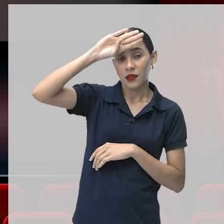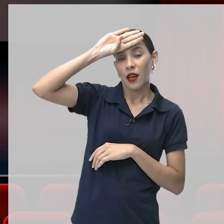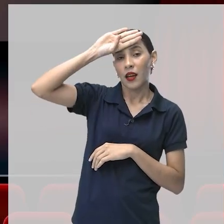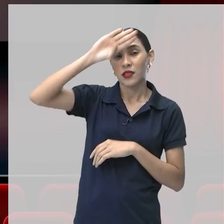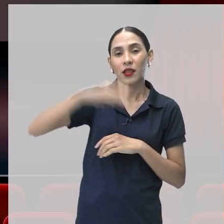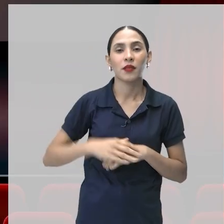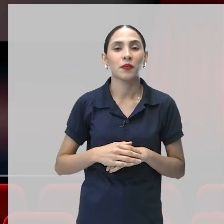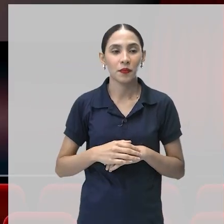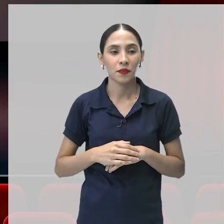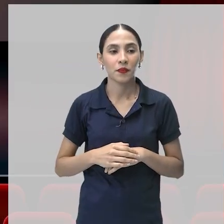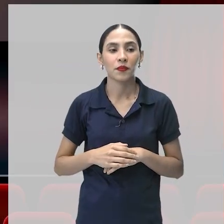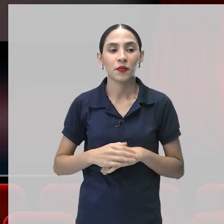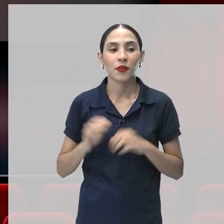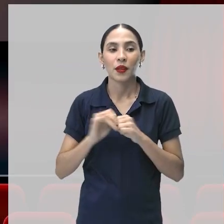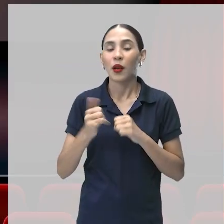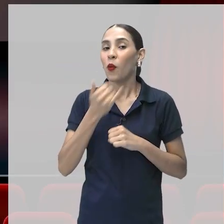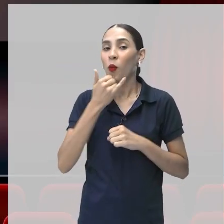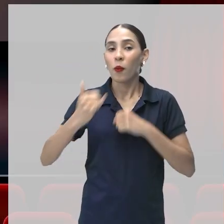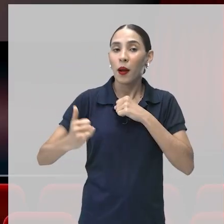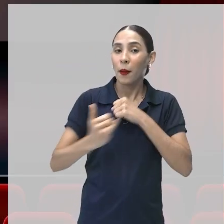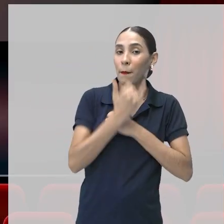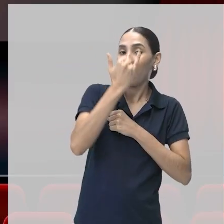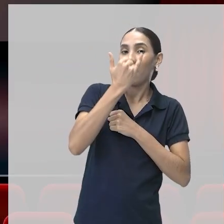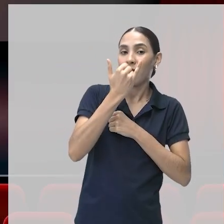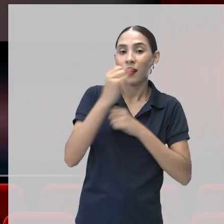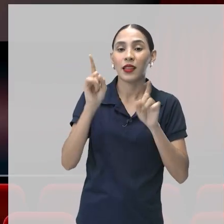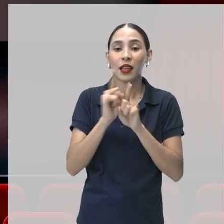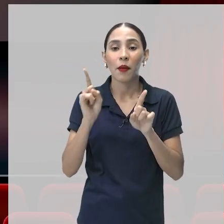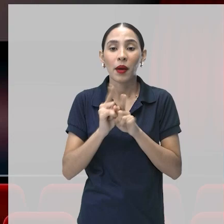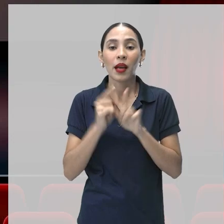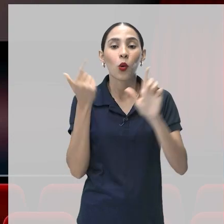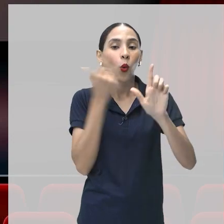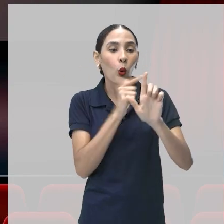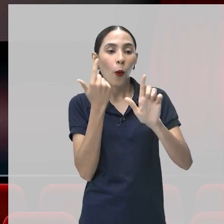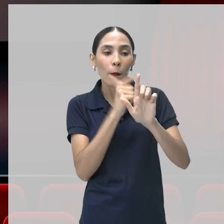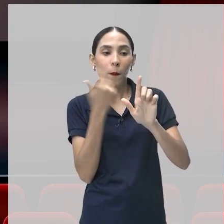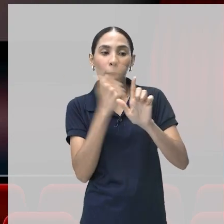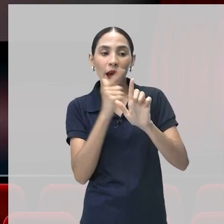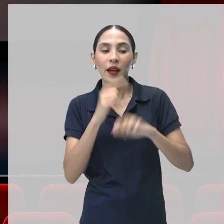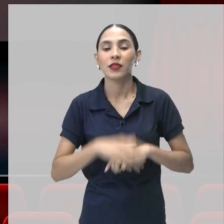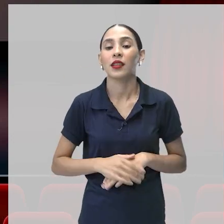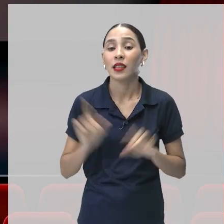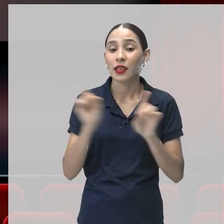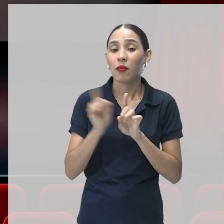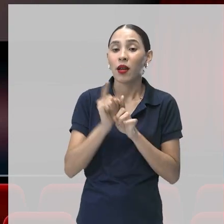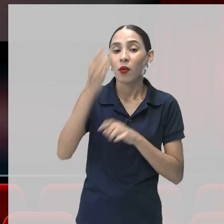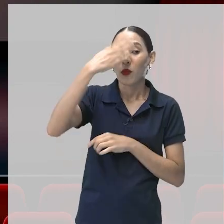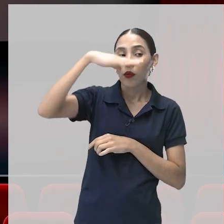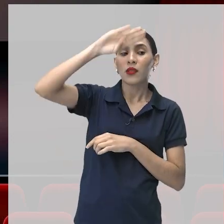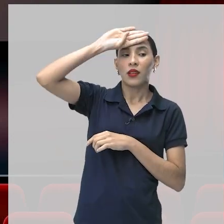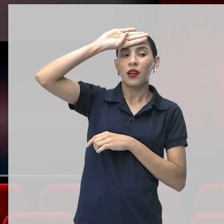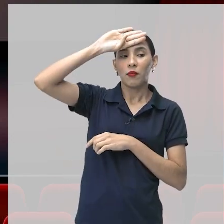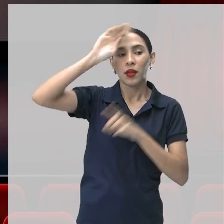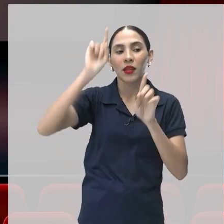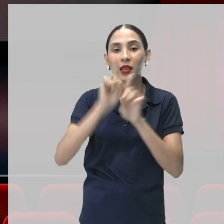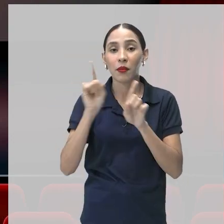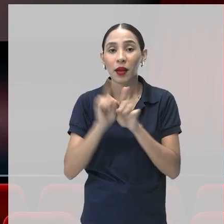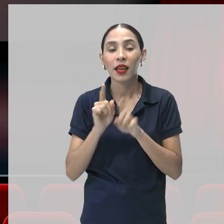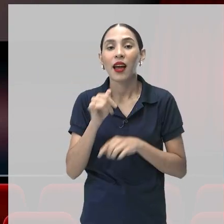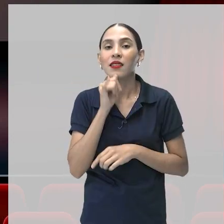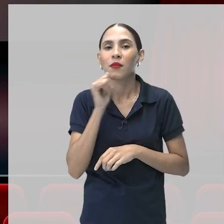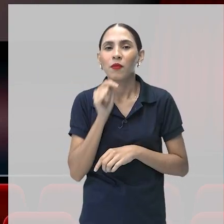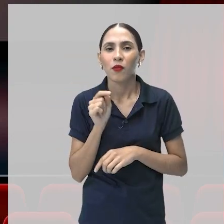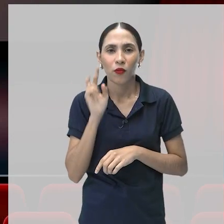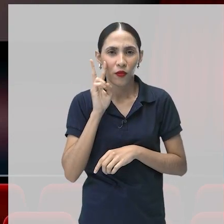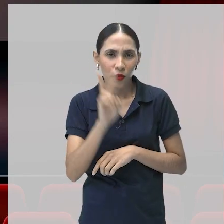tragédia, que vem lá da Grécia Antiga, a comédia também pertence lá da... Temos o drama também, por exemplo, quem